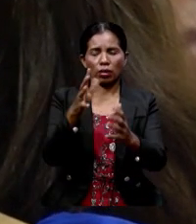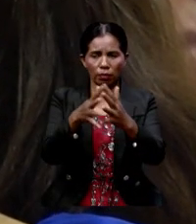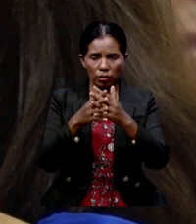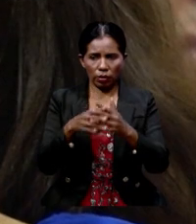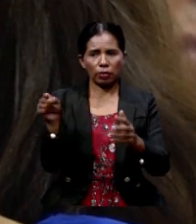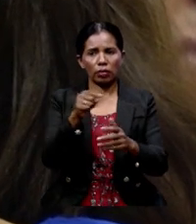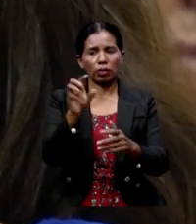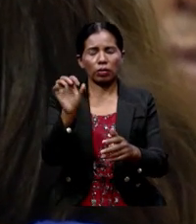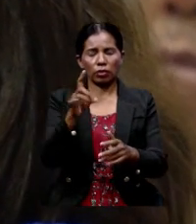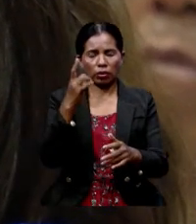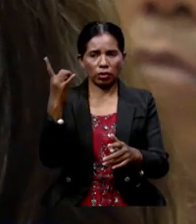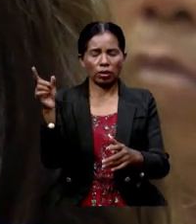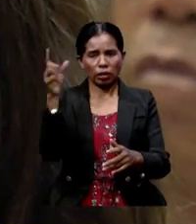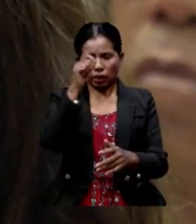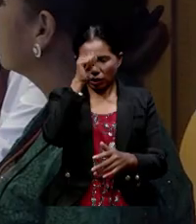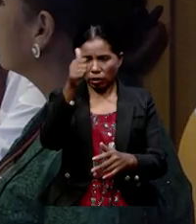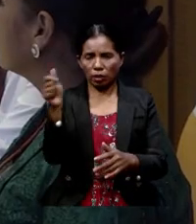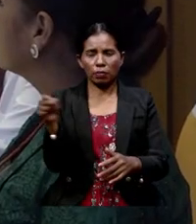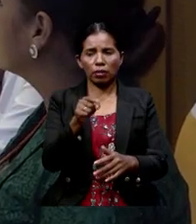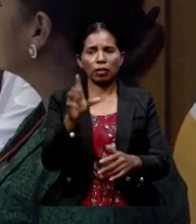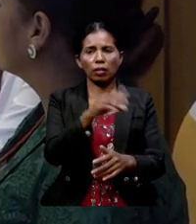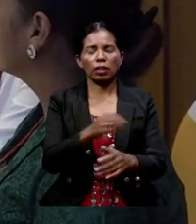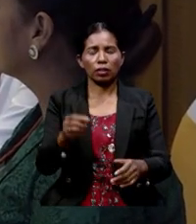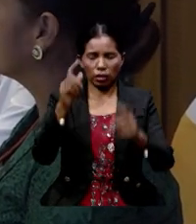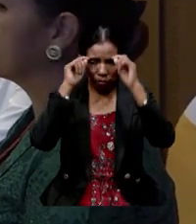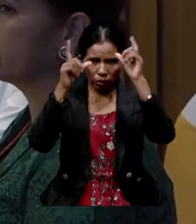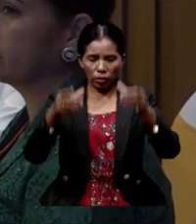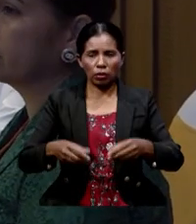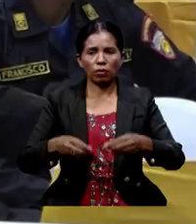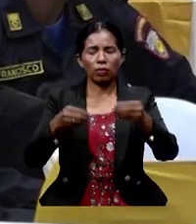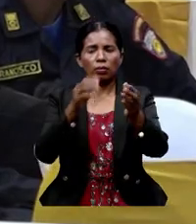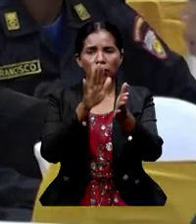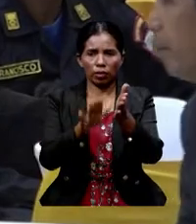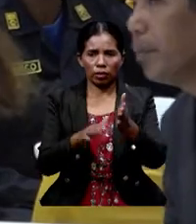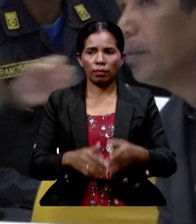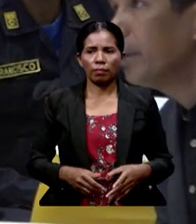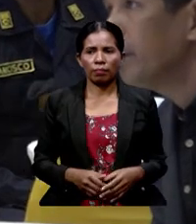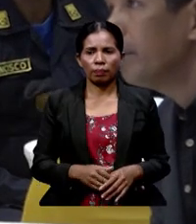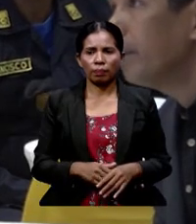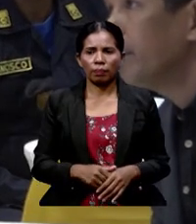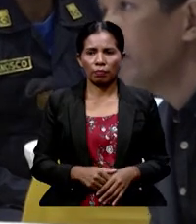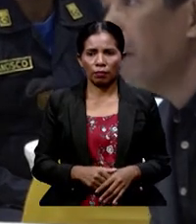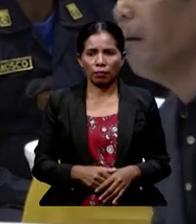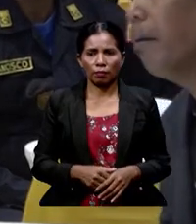hatliu, no India porcento 7.5, no Timor-Leste oferece nebe kikliu. Romalu Neves, Jaime dos Santos, GMN.